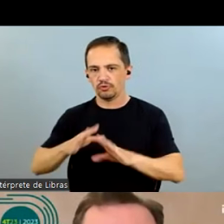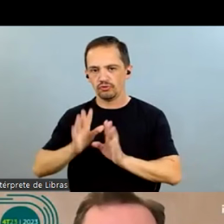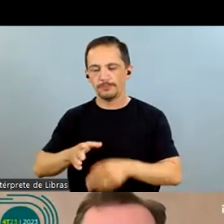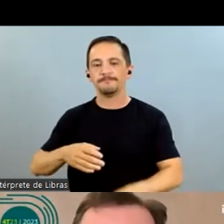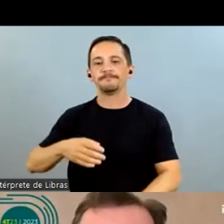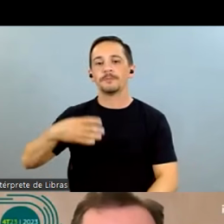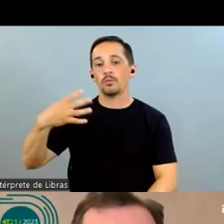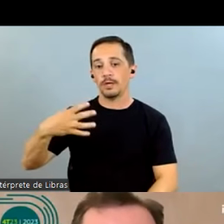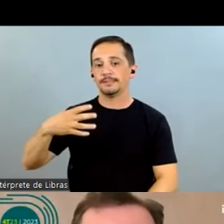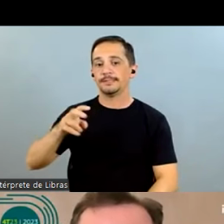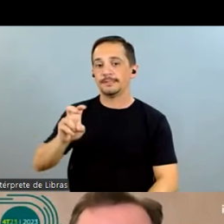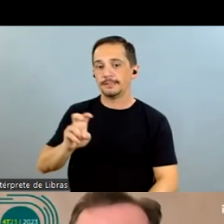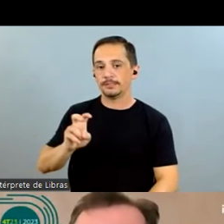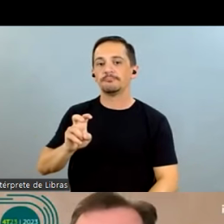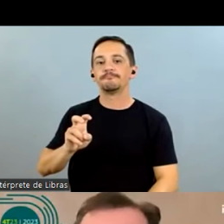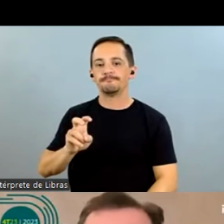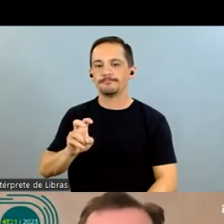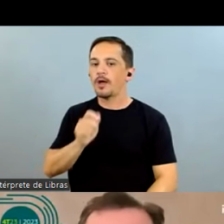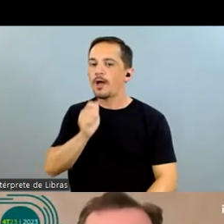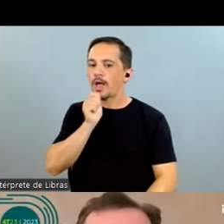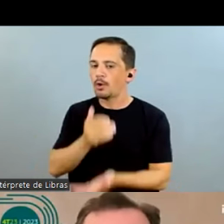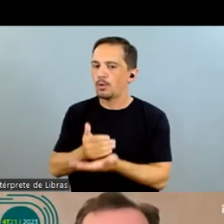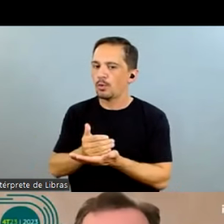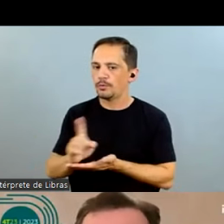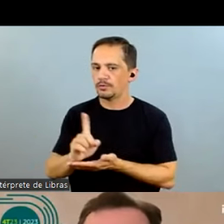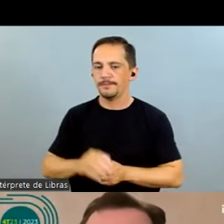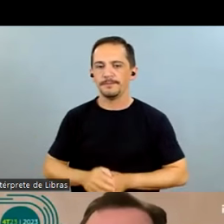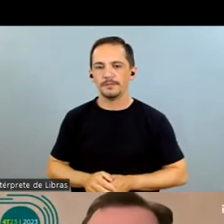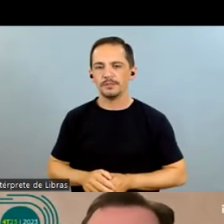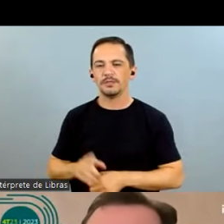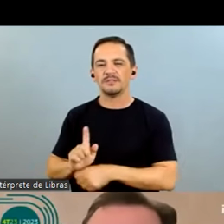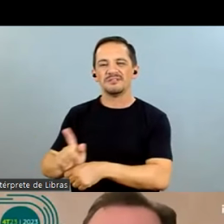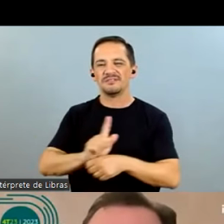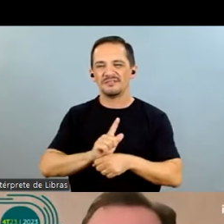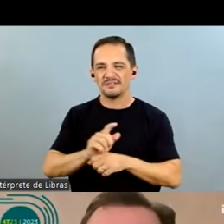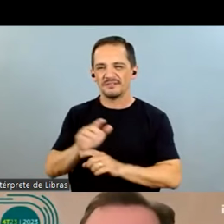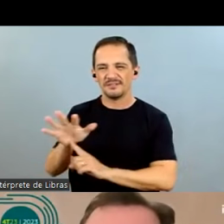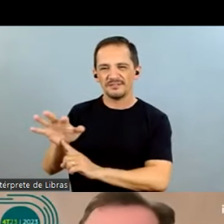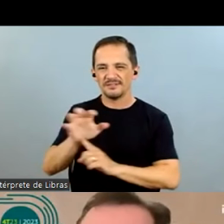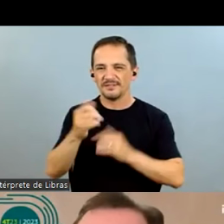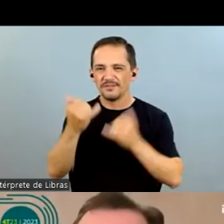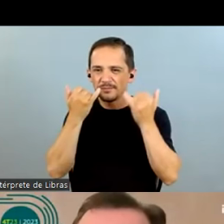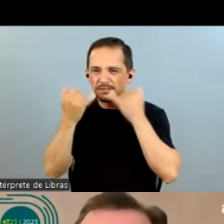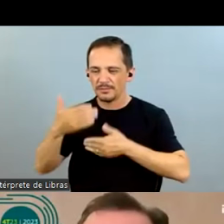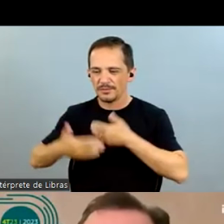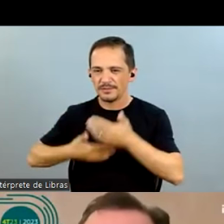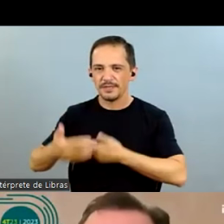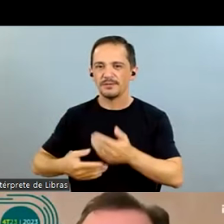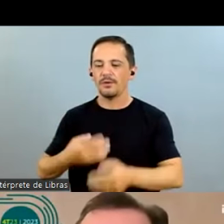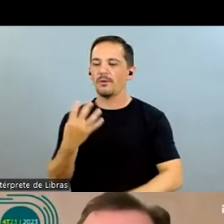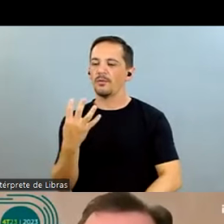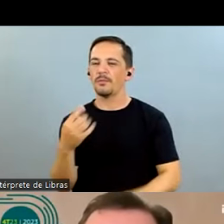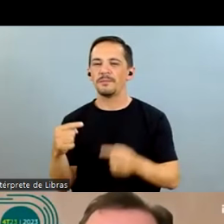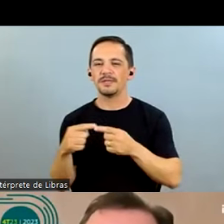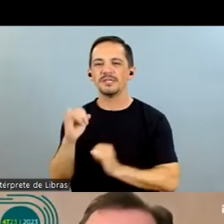repotenciação que nós não iniciamos ainda a parte de gerenciamento de informações de processos que é toda indústria 4.0 eh